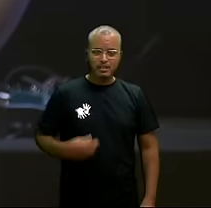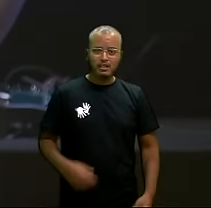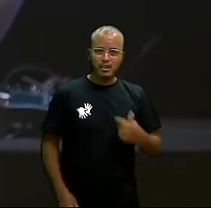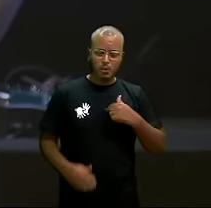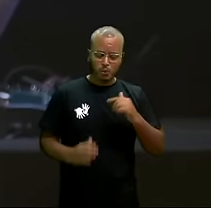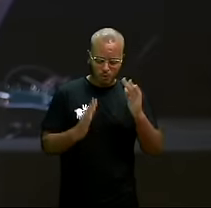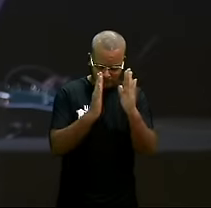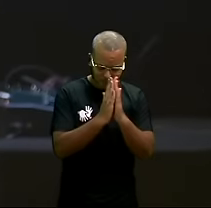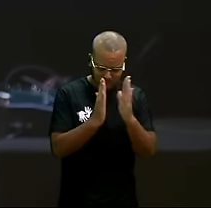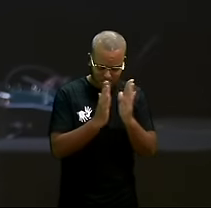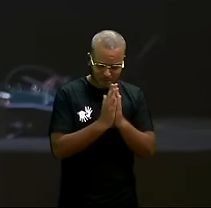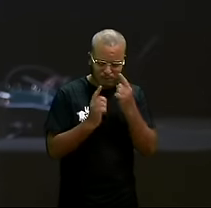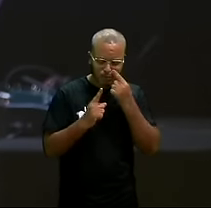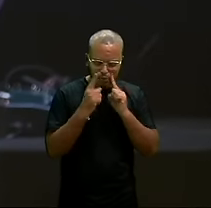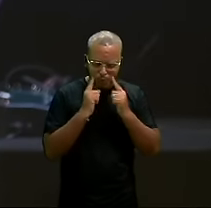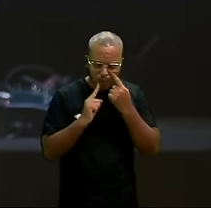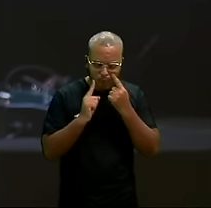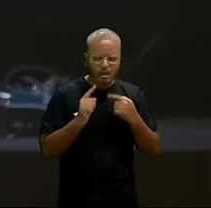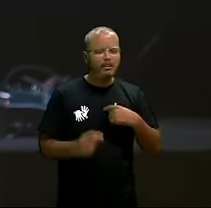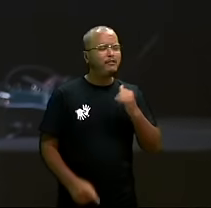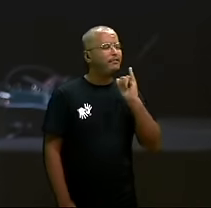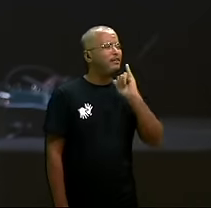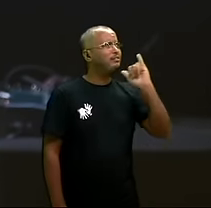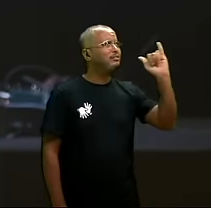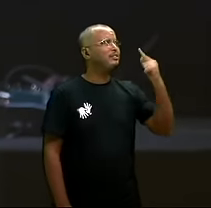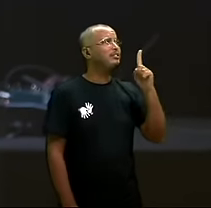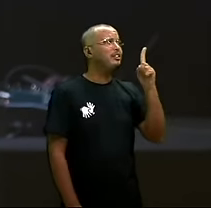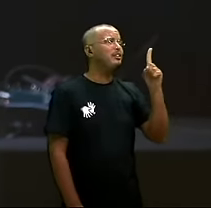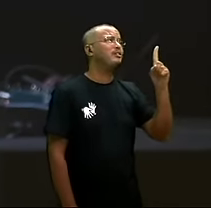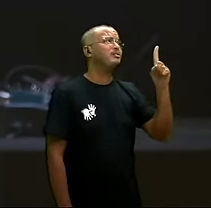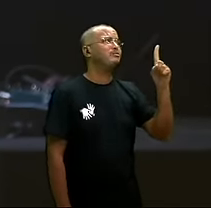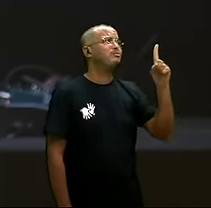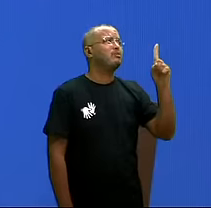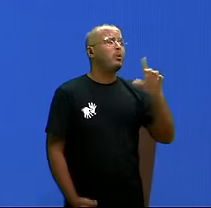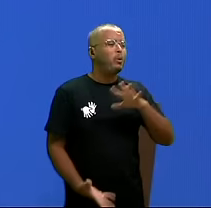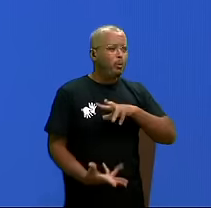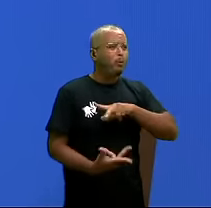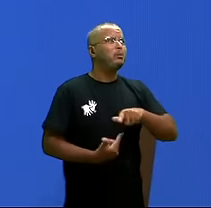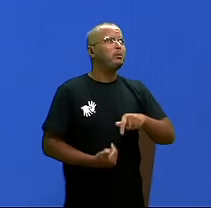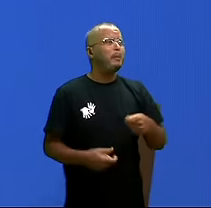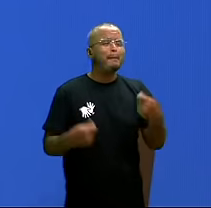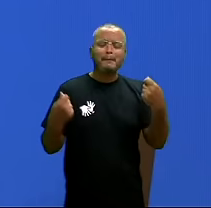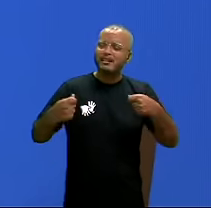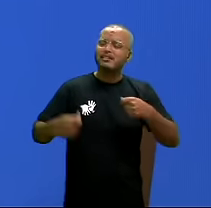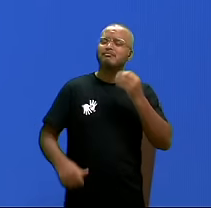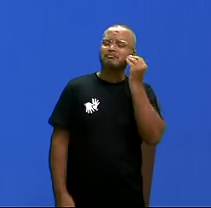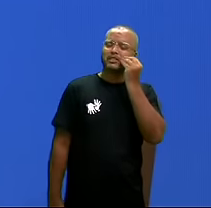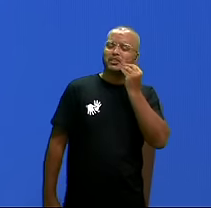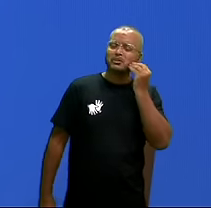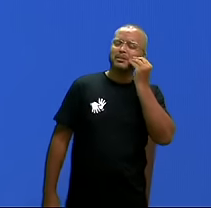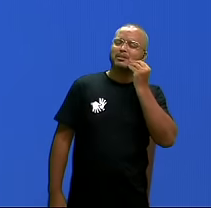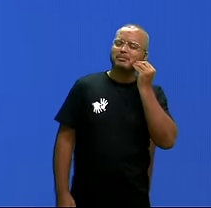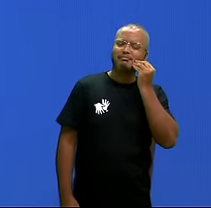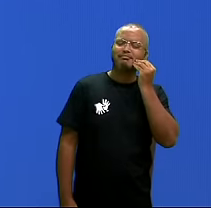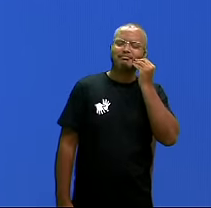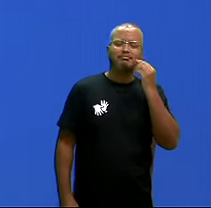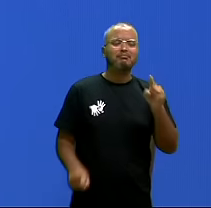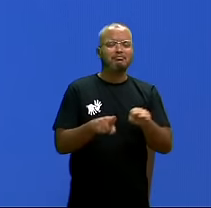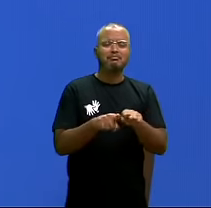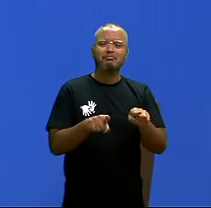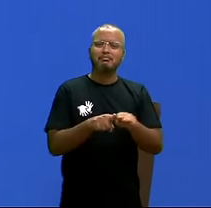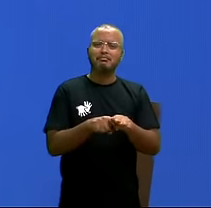falei: Deus, a gente tinha que ter isso no mundo inteiro. Que privilégio entrar num lugar, às